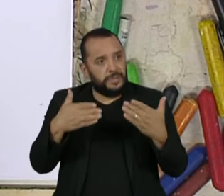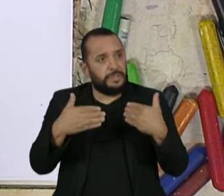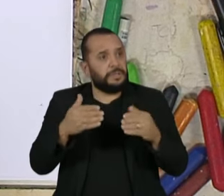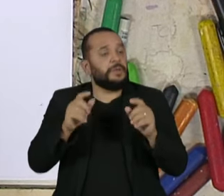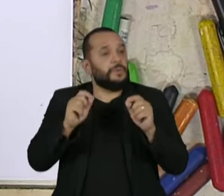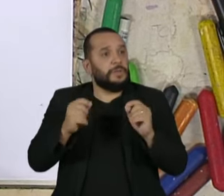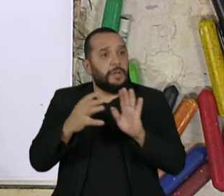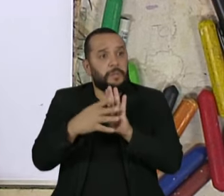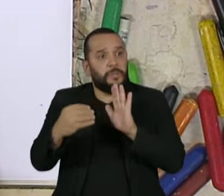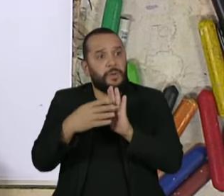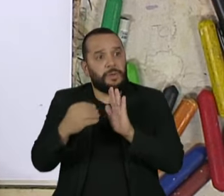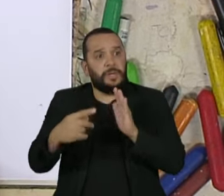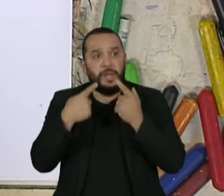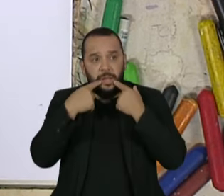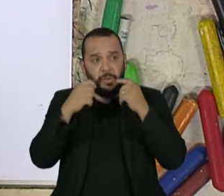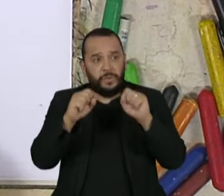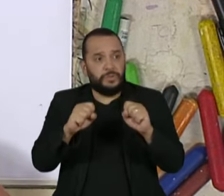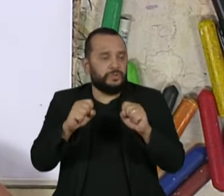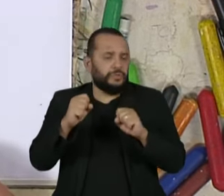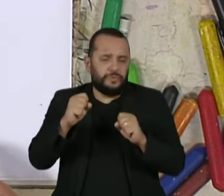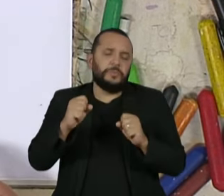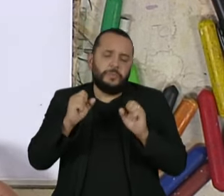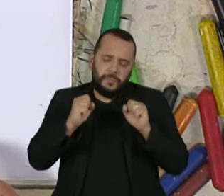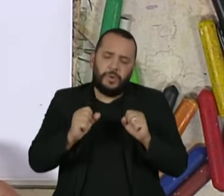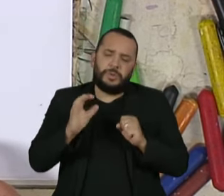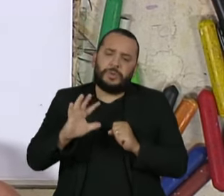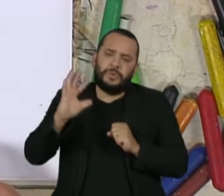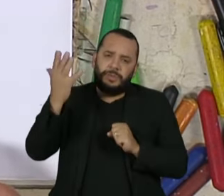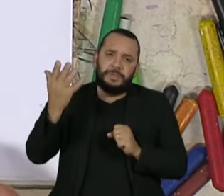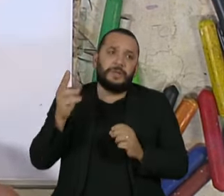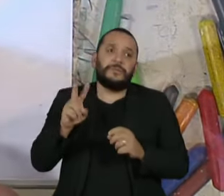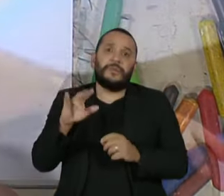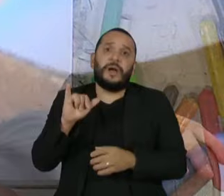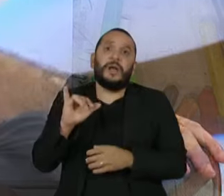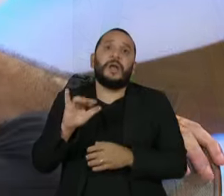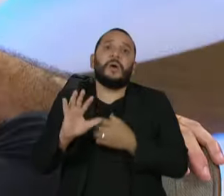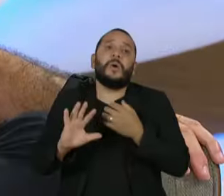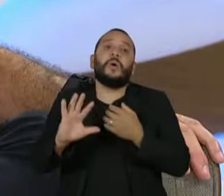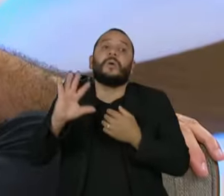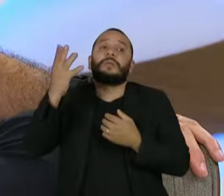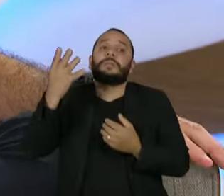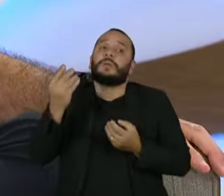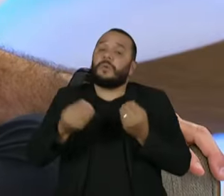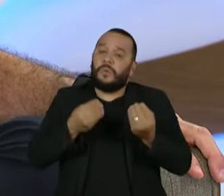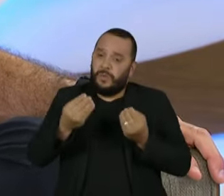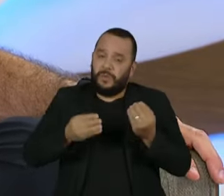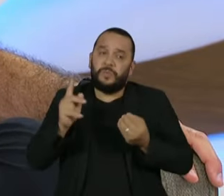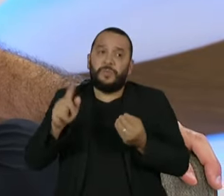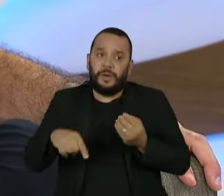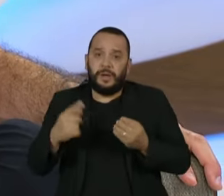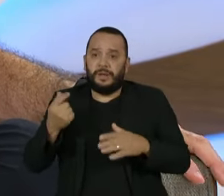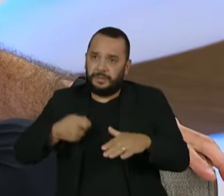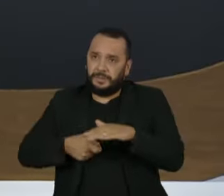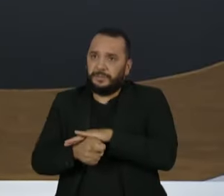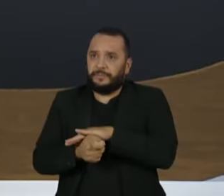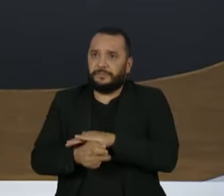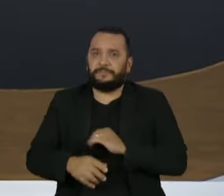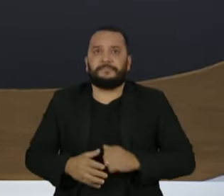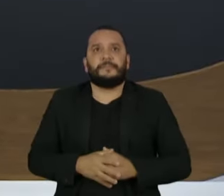grande modelo linguístico pode vai acontecer como a gente se econômicos